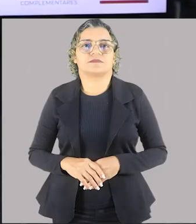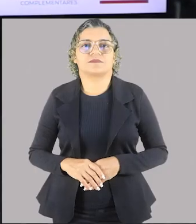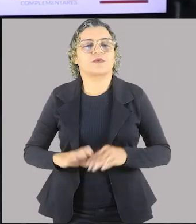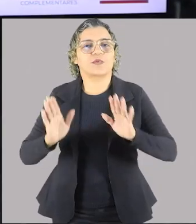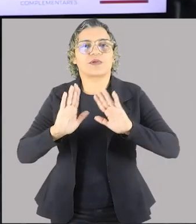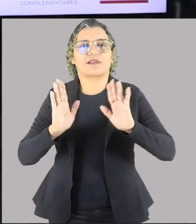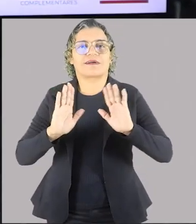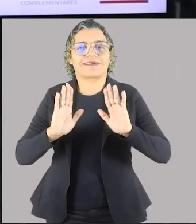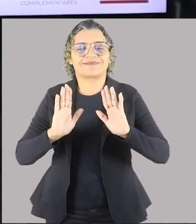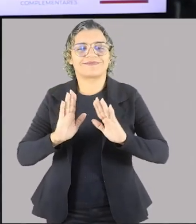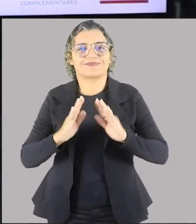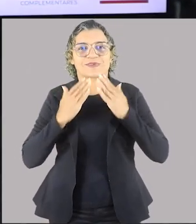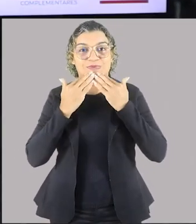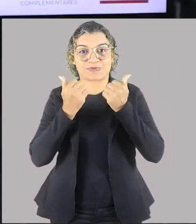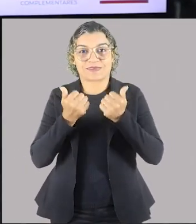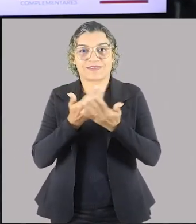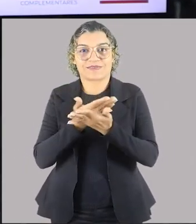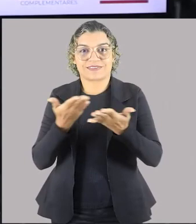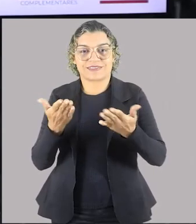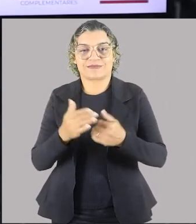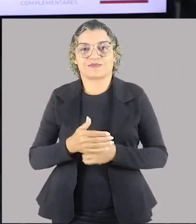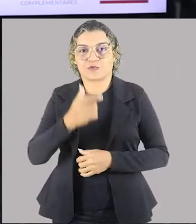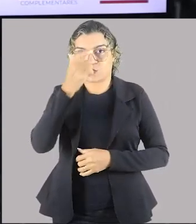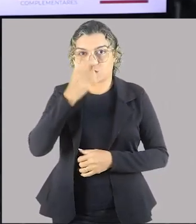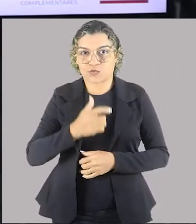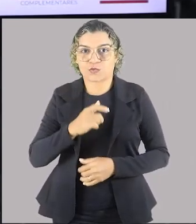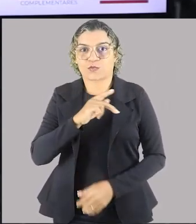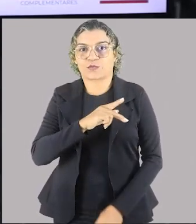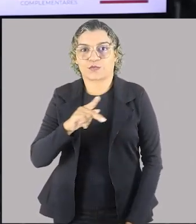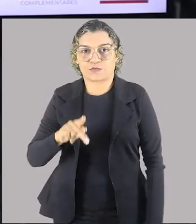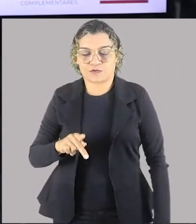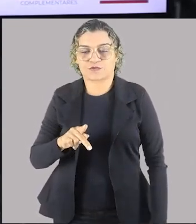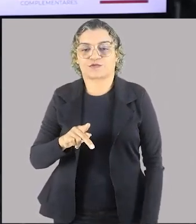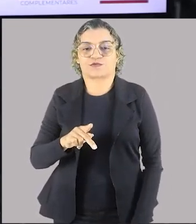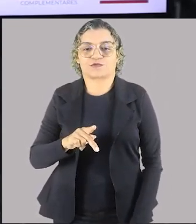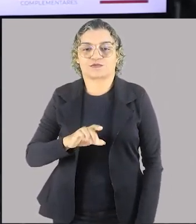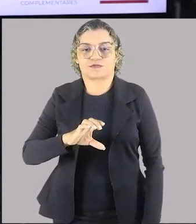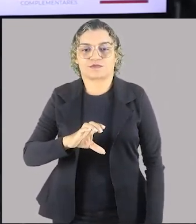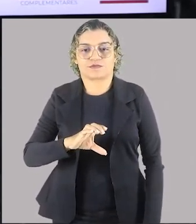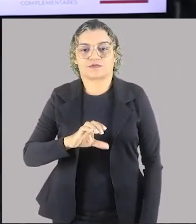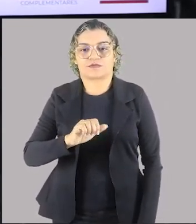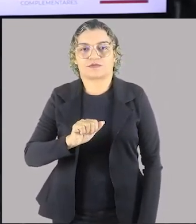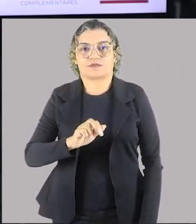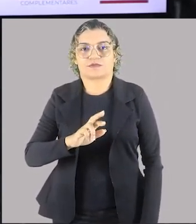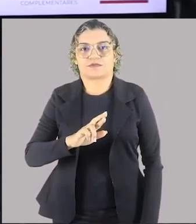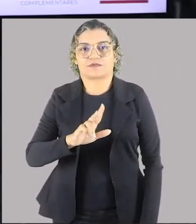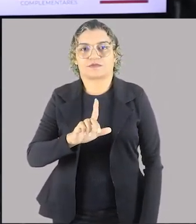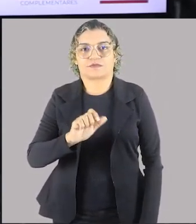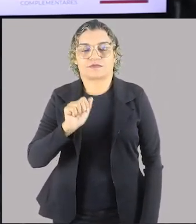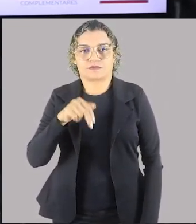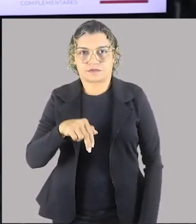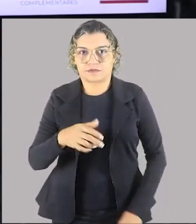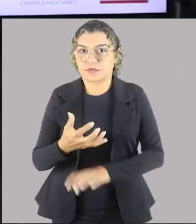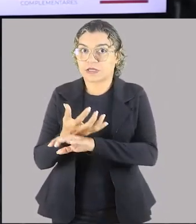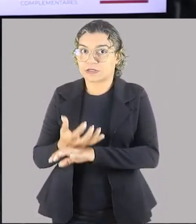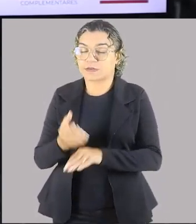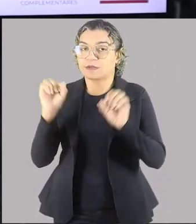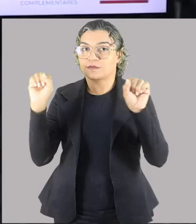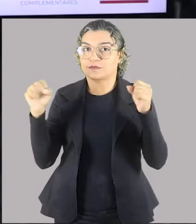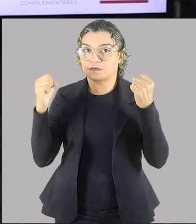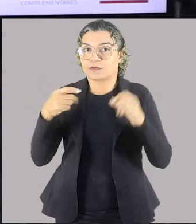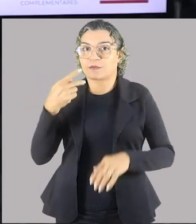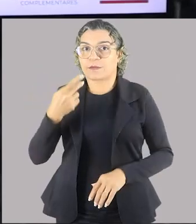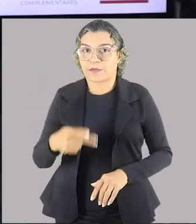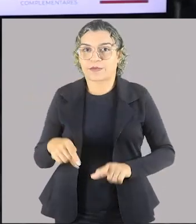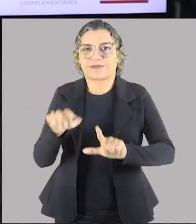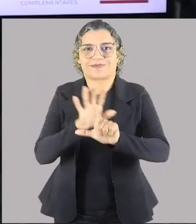Fala, meus amados, tudo bom com vocês? Eu sou o professor Carlos Sena, da disciplina de Educação Física aqui da plataforma Gonçalves